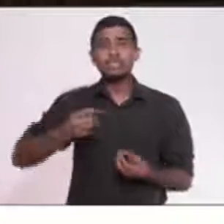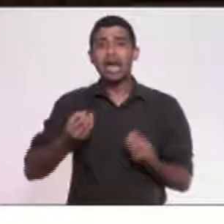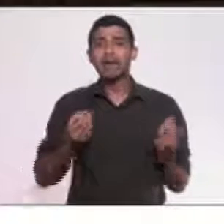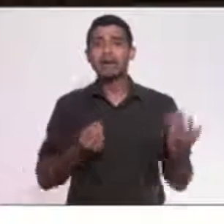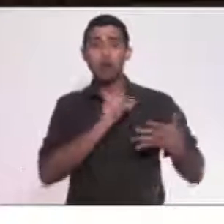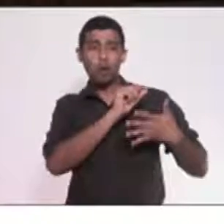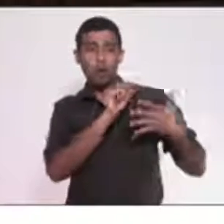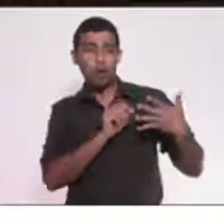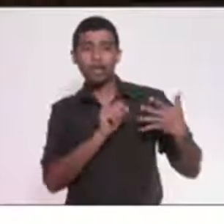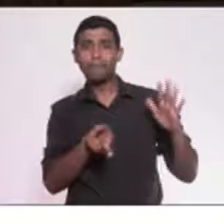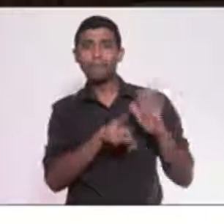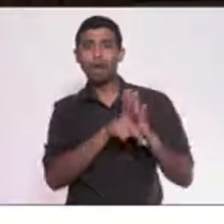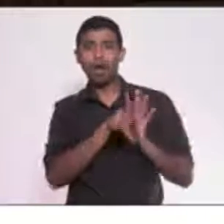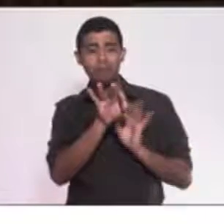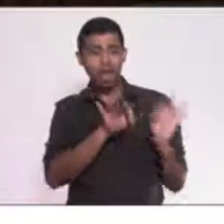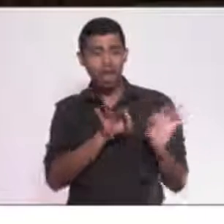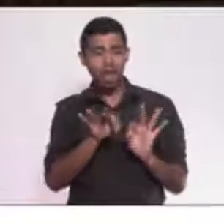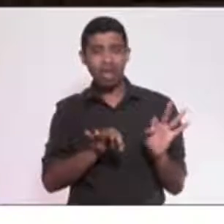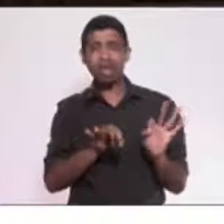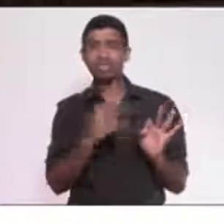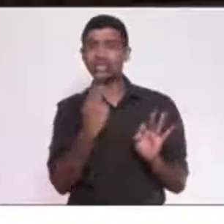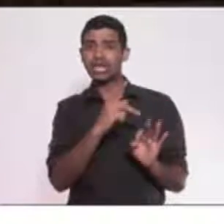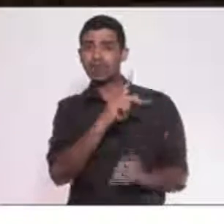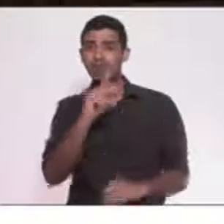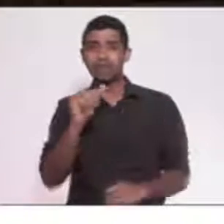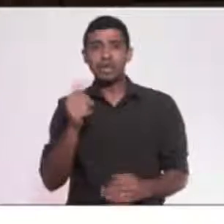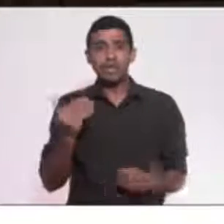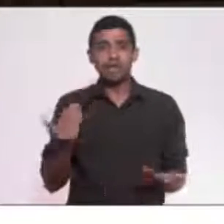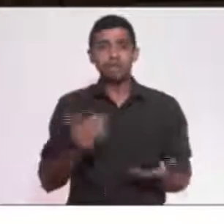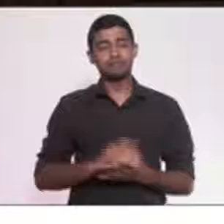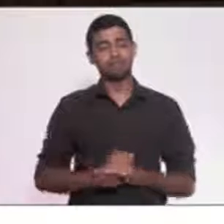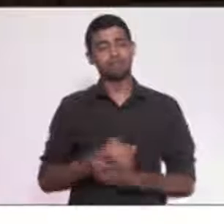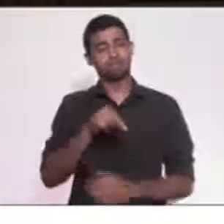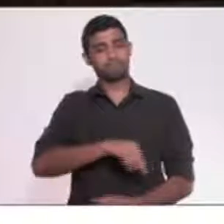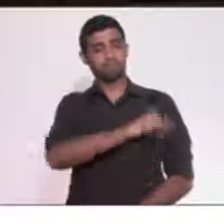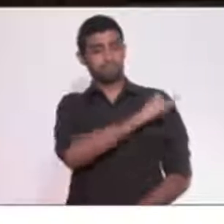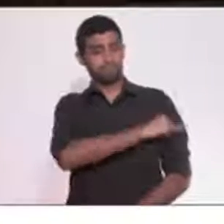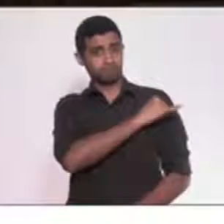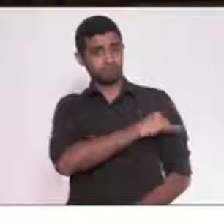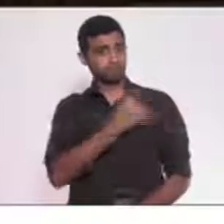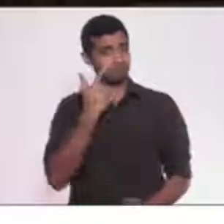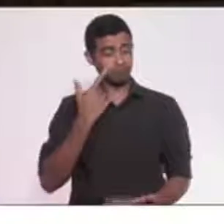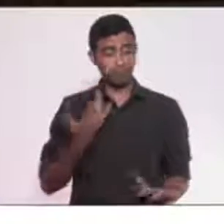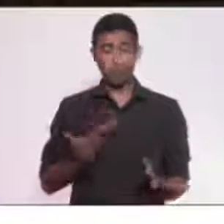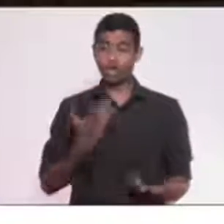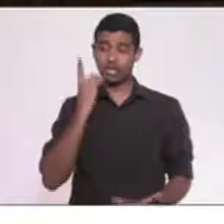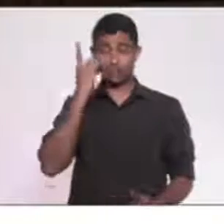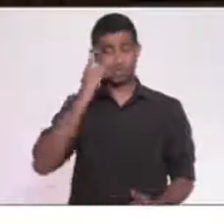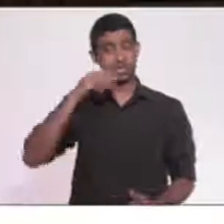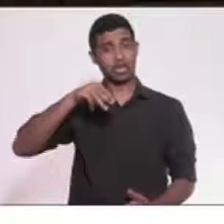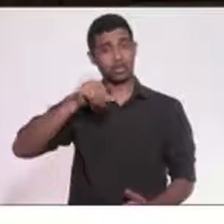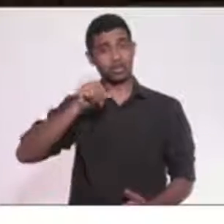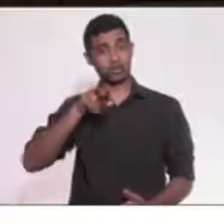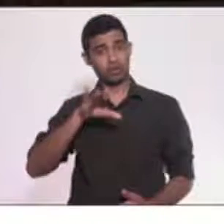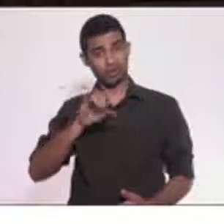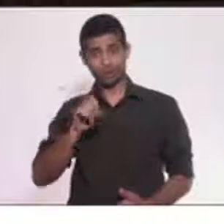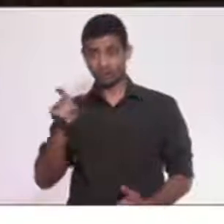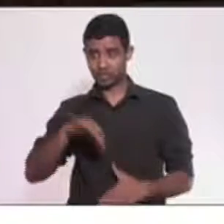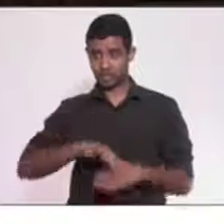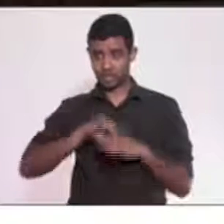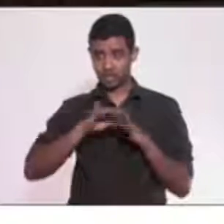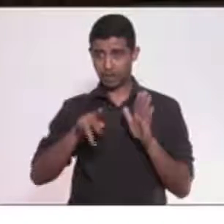dessa construção. A gente não sabe quais são os pilares. Então, o Rio de Janeiro, tivemos notícia, deputado Márcio Pacheco, e fala para o líder do